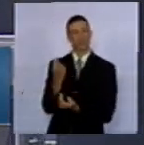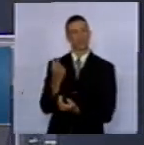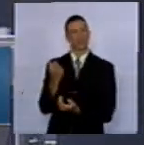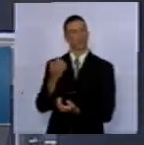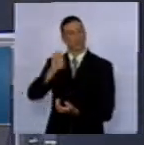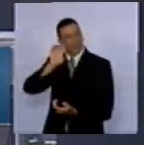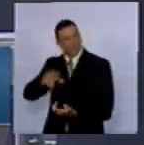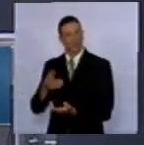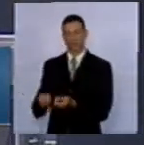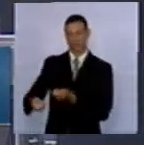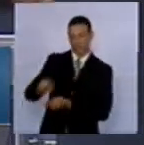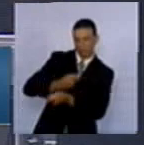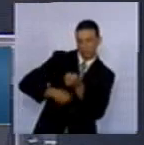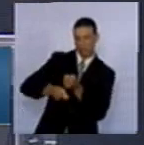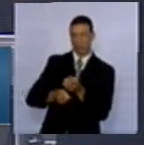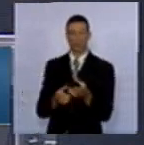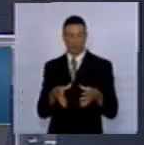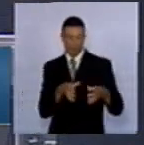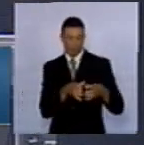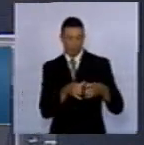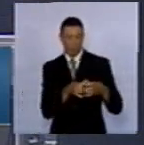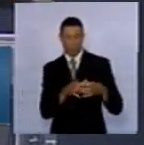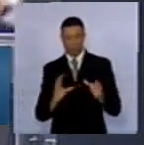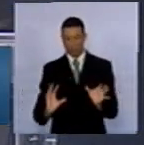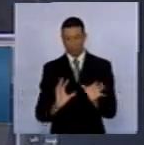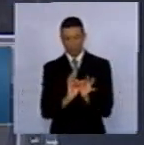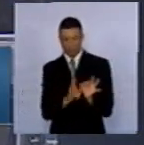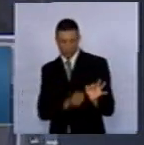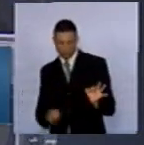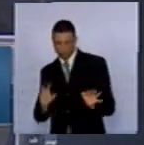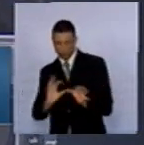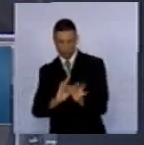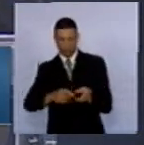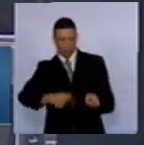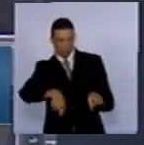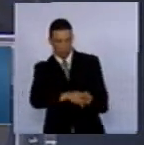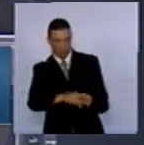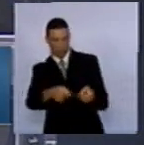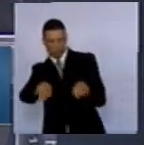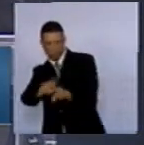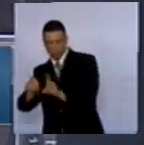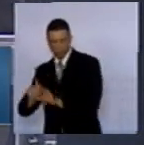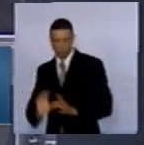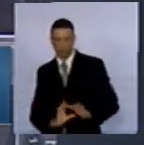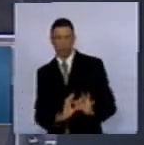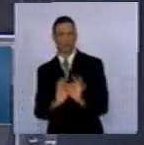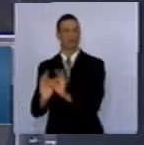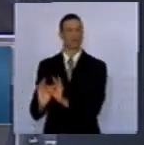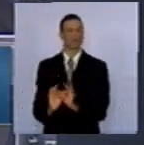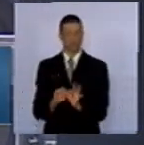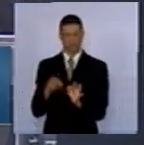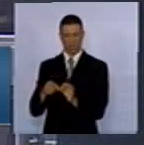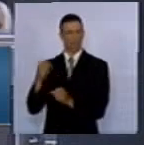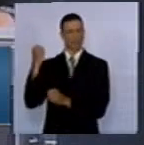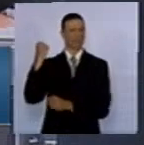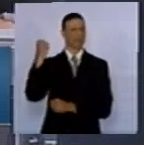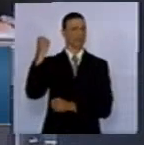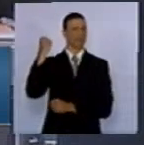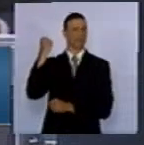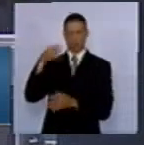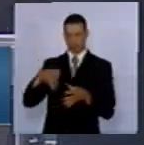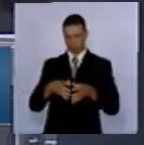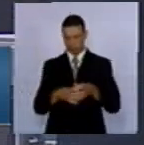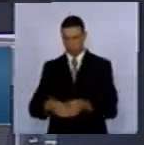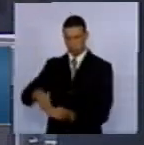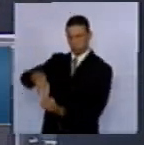com acento nos conselhos e com sociedades entre eles né O que torna muito poderoso que torna